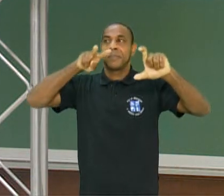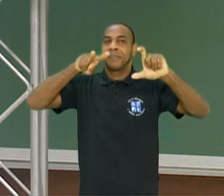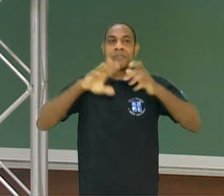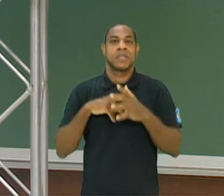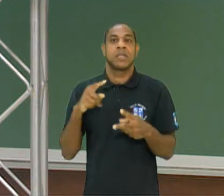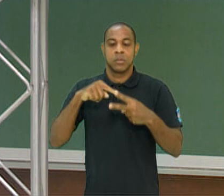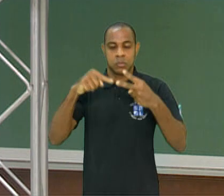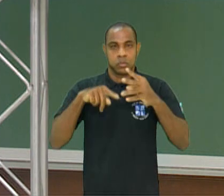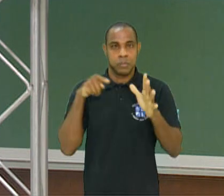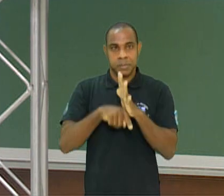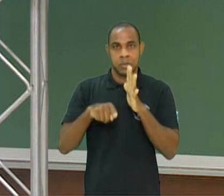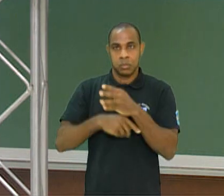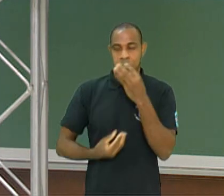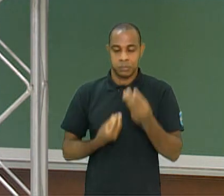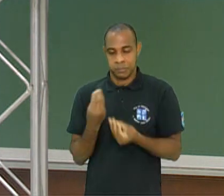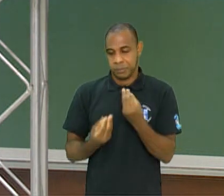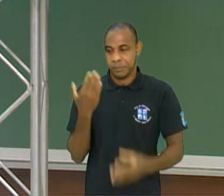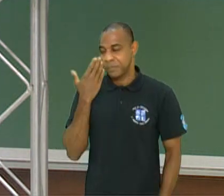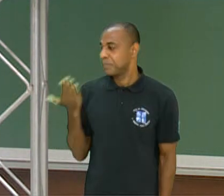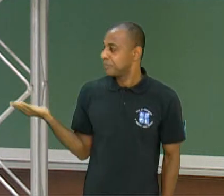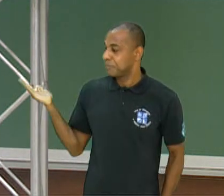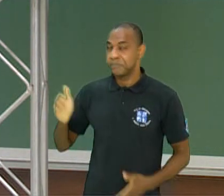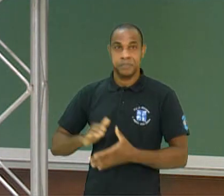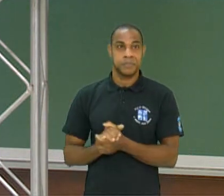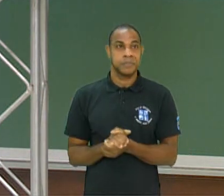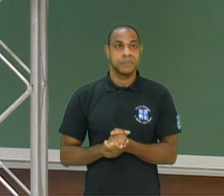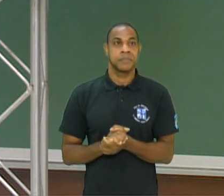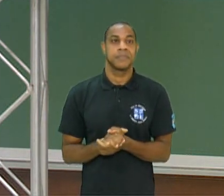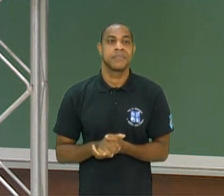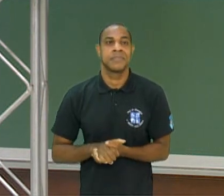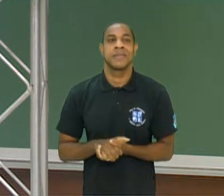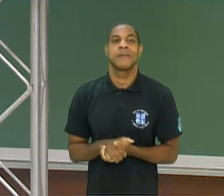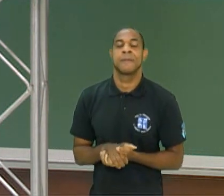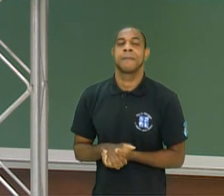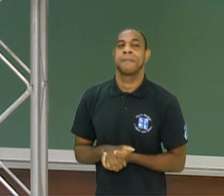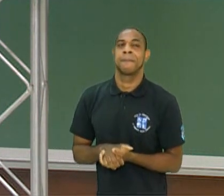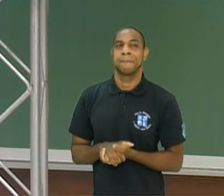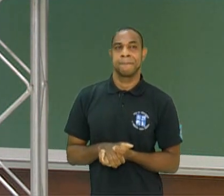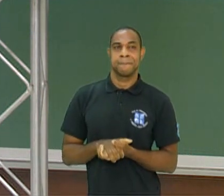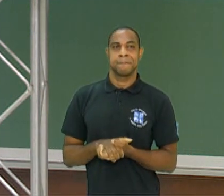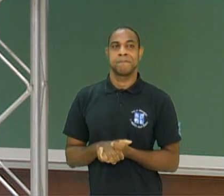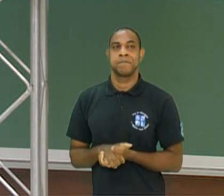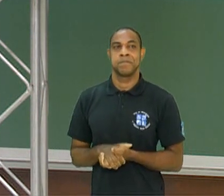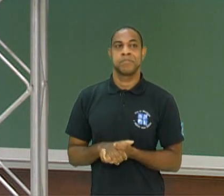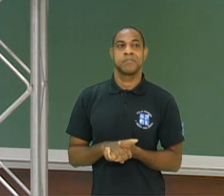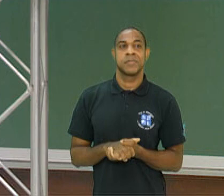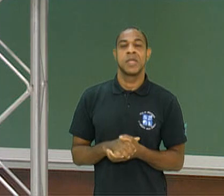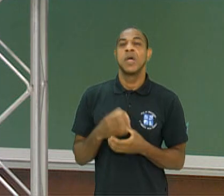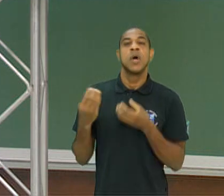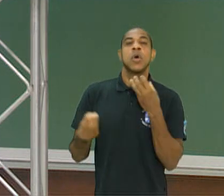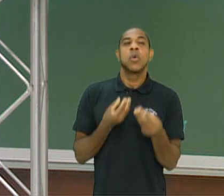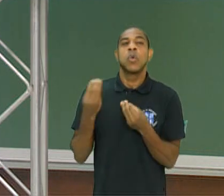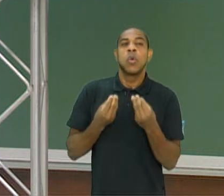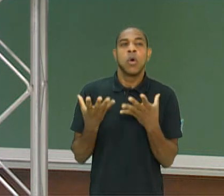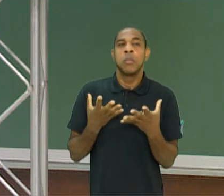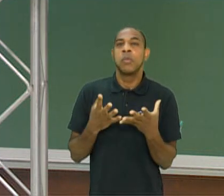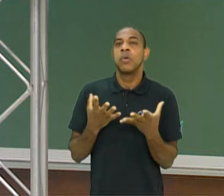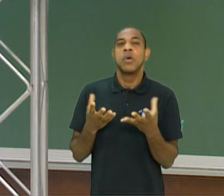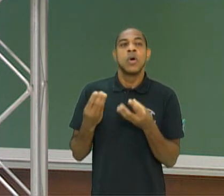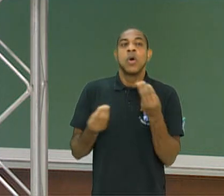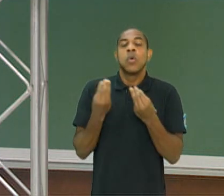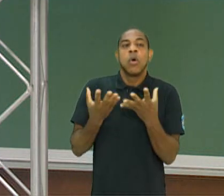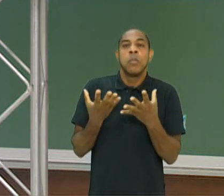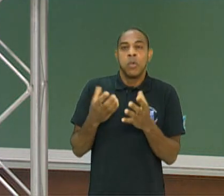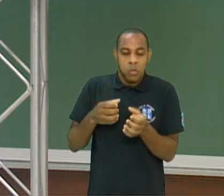perguntas sobre essa primeira parte do texto aqui, ó. How is the Cupid known in Greek mythology? Como que o Cupido é conhecido na